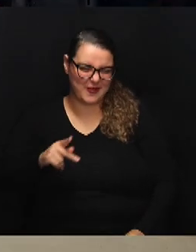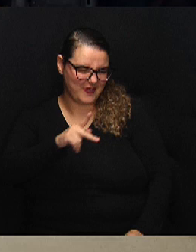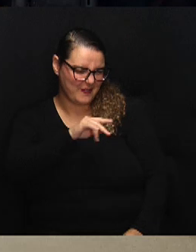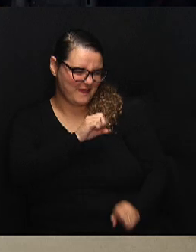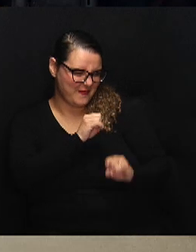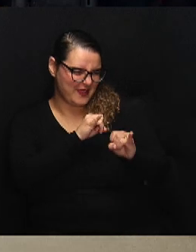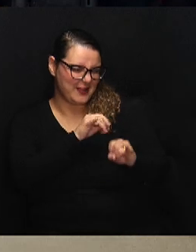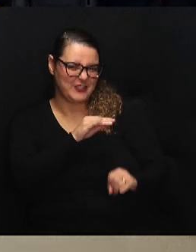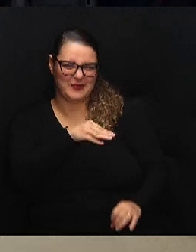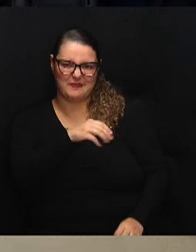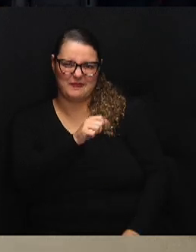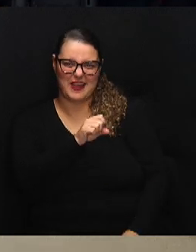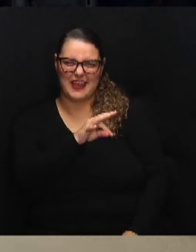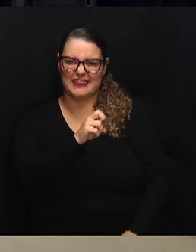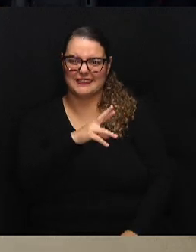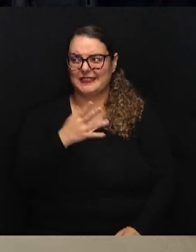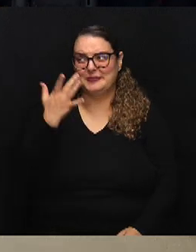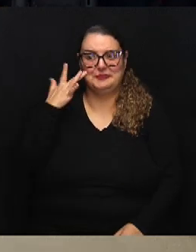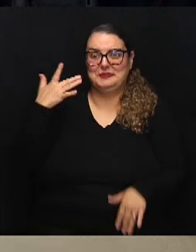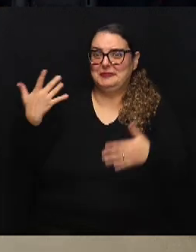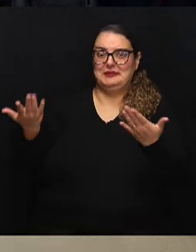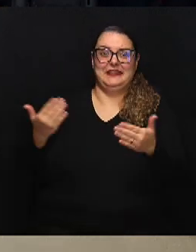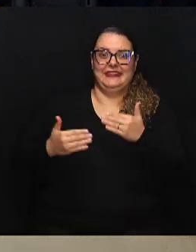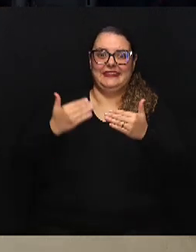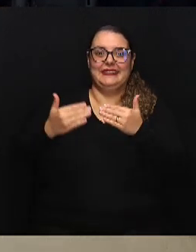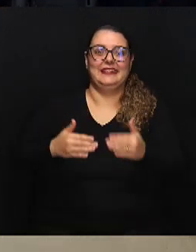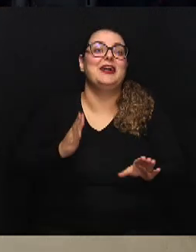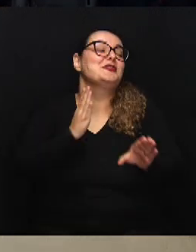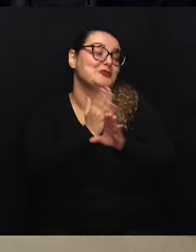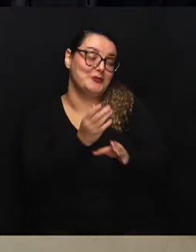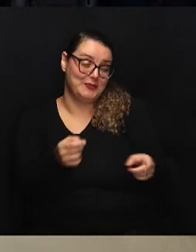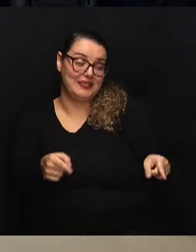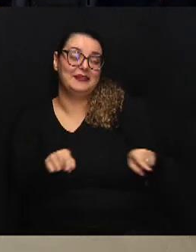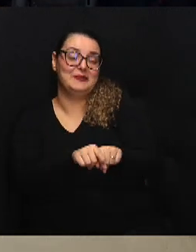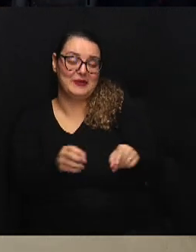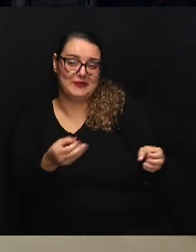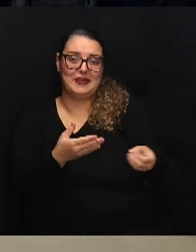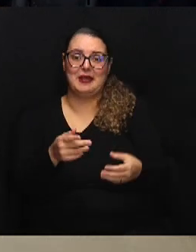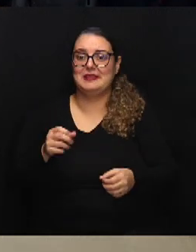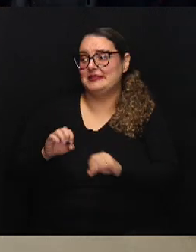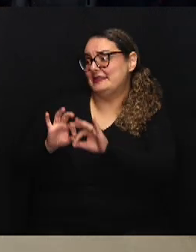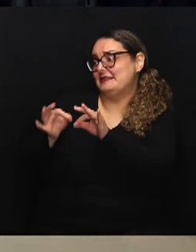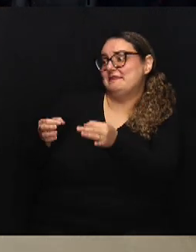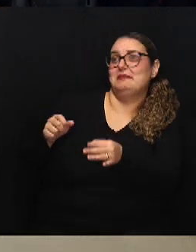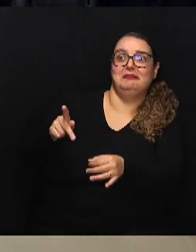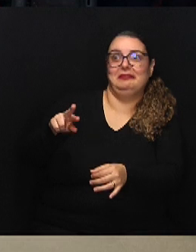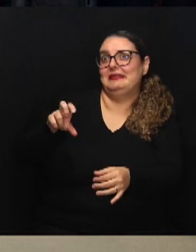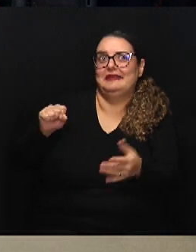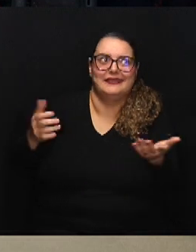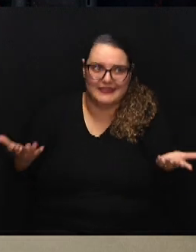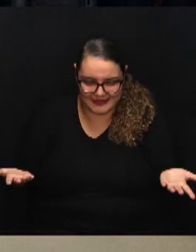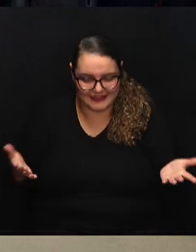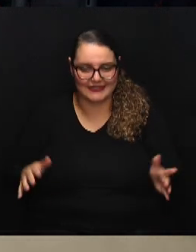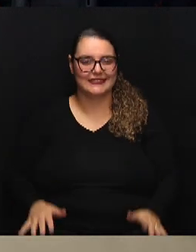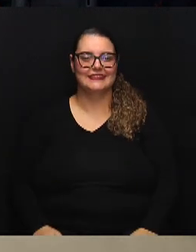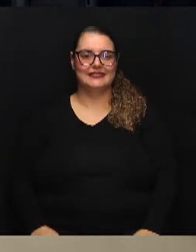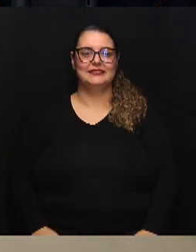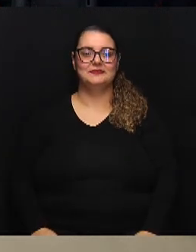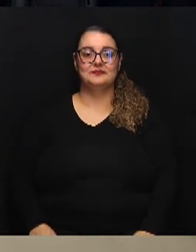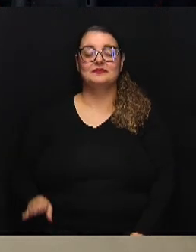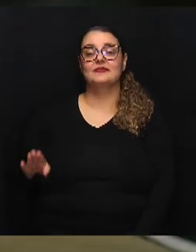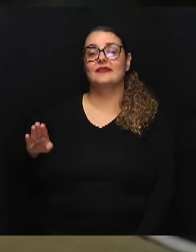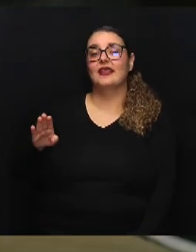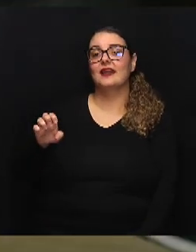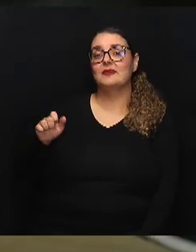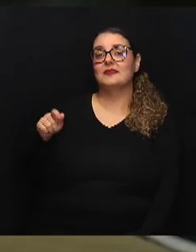não sabia que tinha esse prêmio master. Descobri recentemente. Simples, plus, enfim, né? Então, a Beatriz, né,